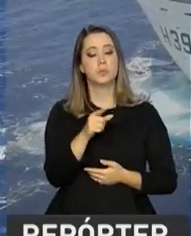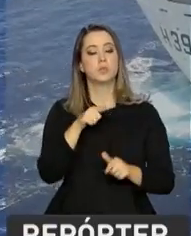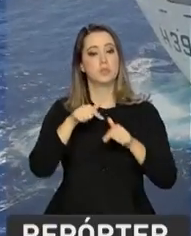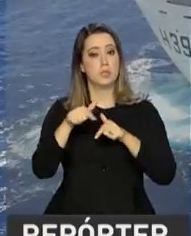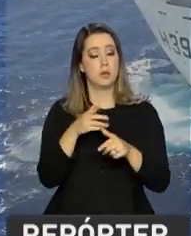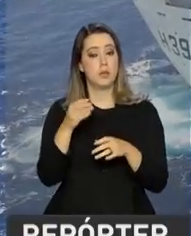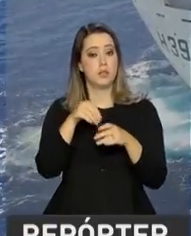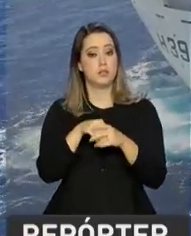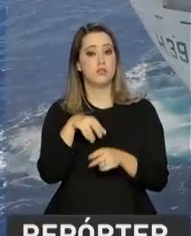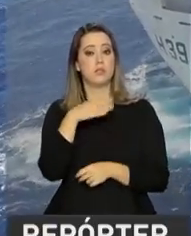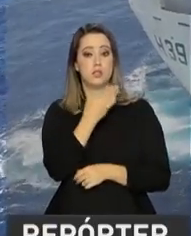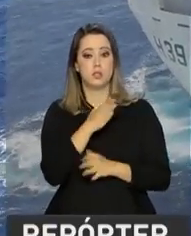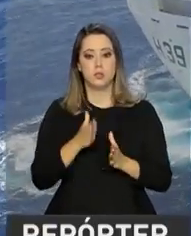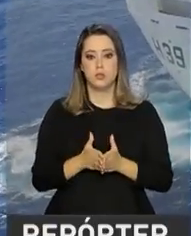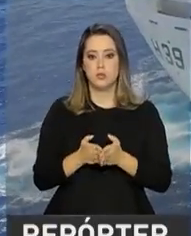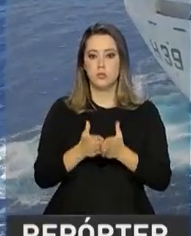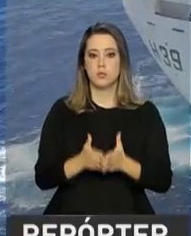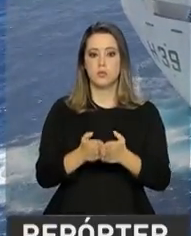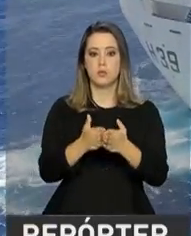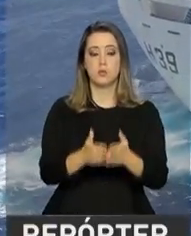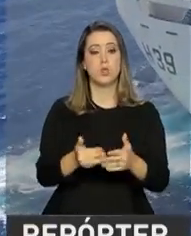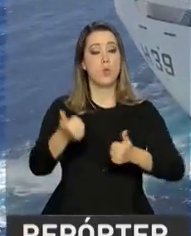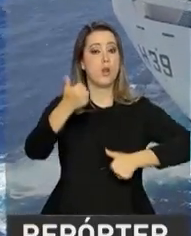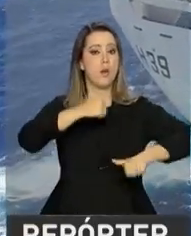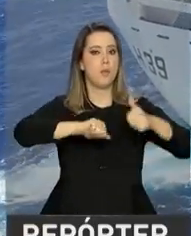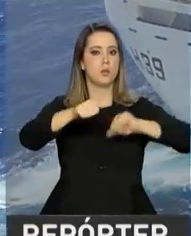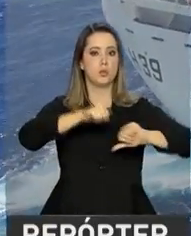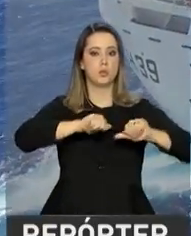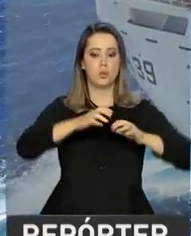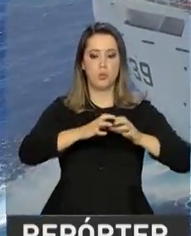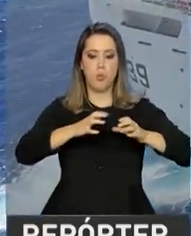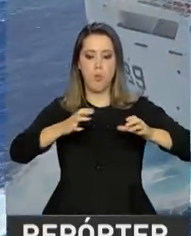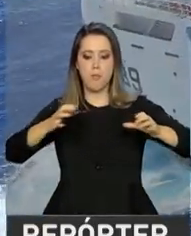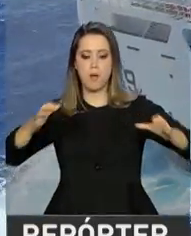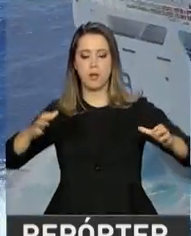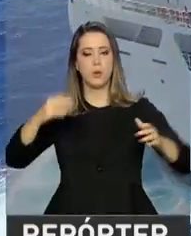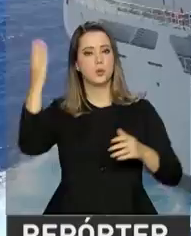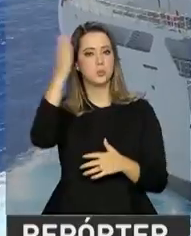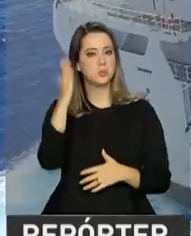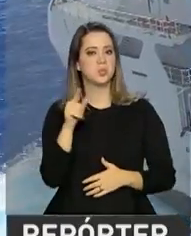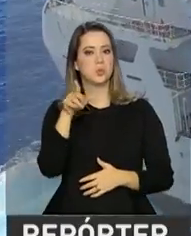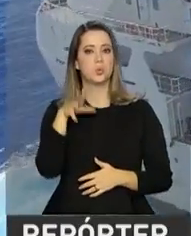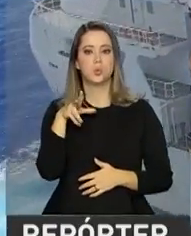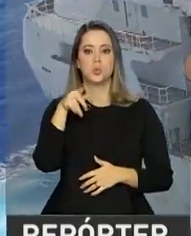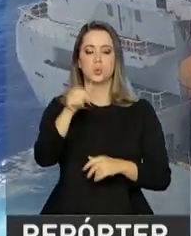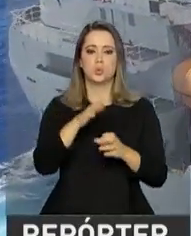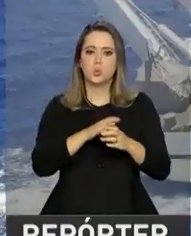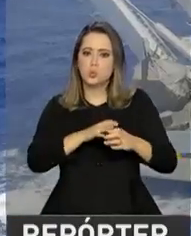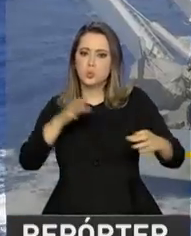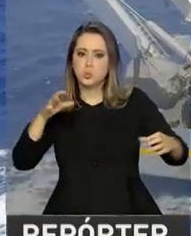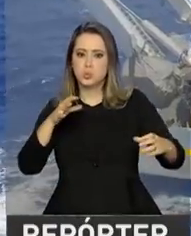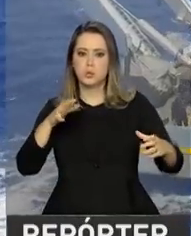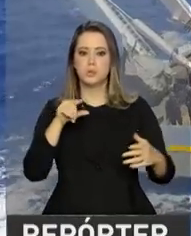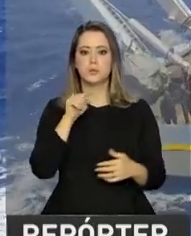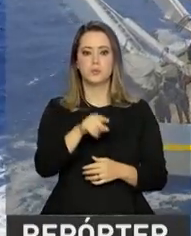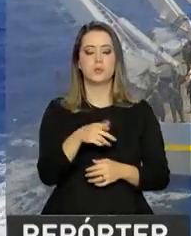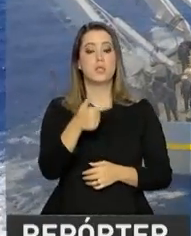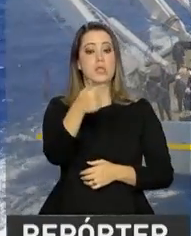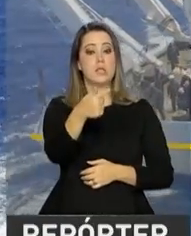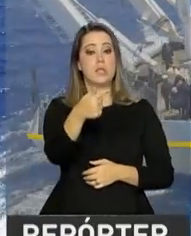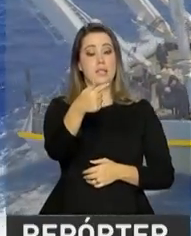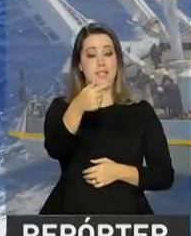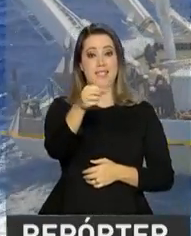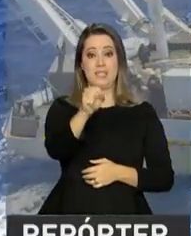de Oliveira, o maior laboratório flutuante do Brasil. Quando se fala dele, tudo é superlativo. O navio tem